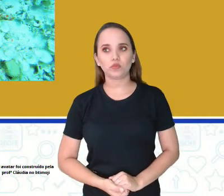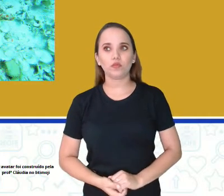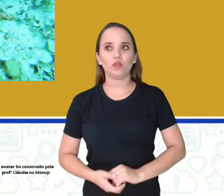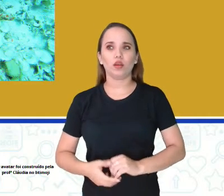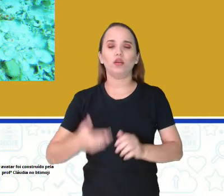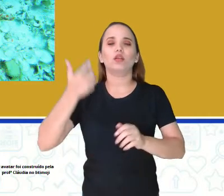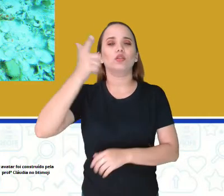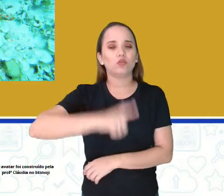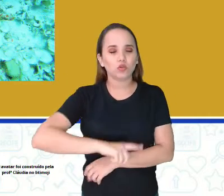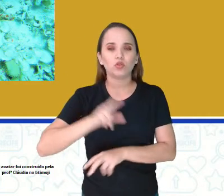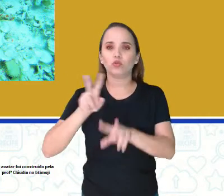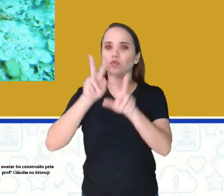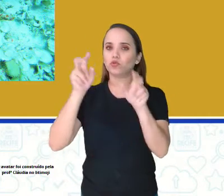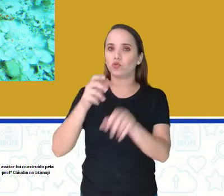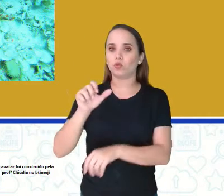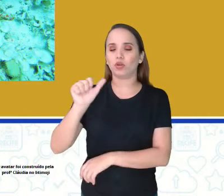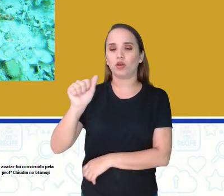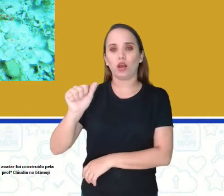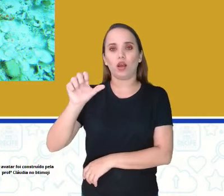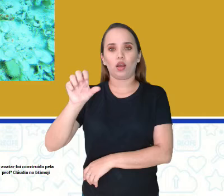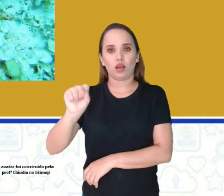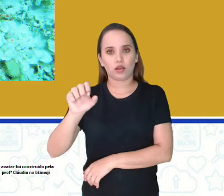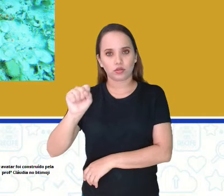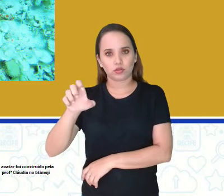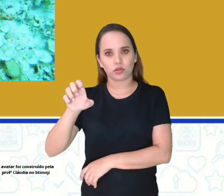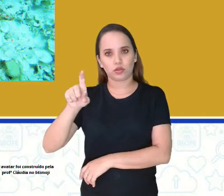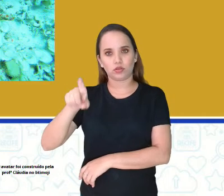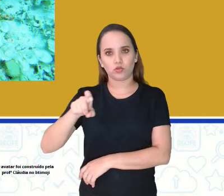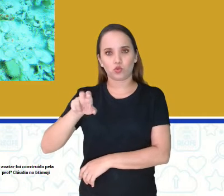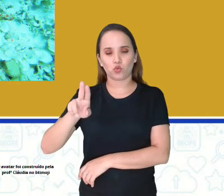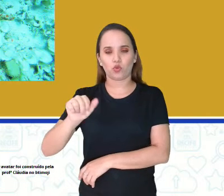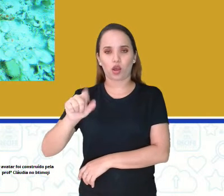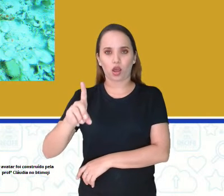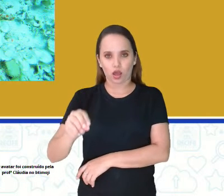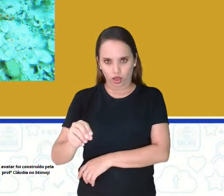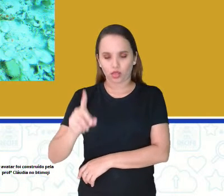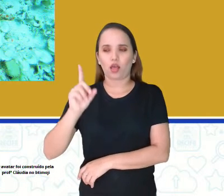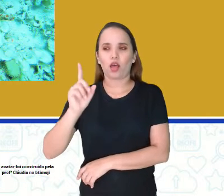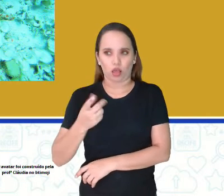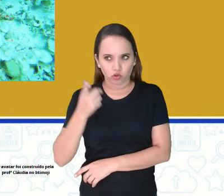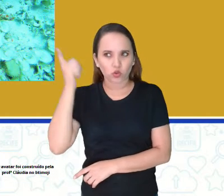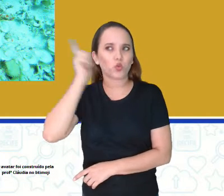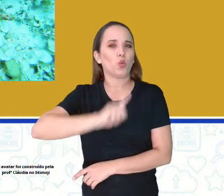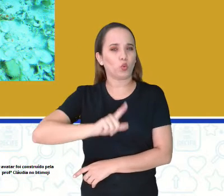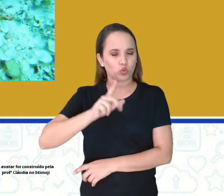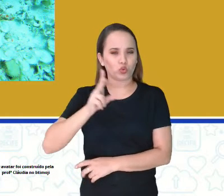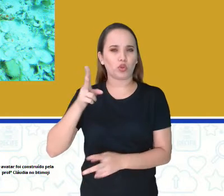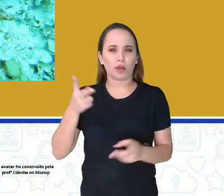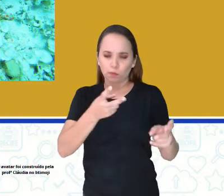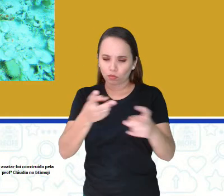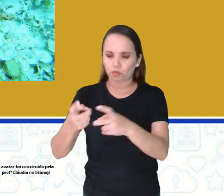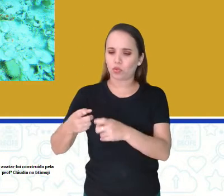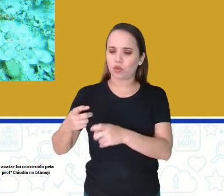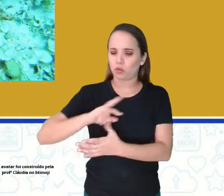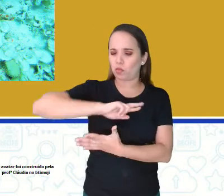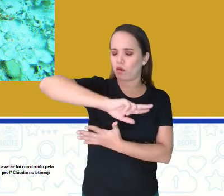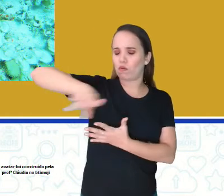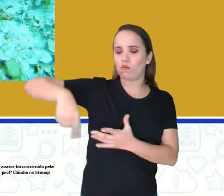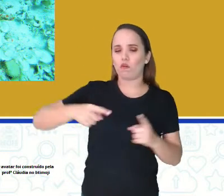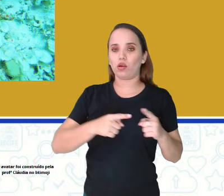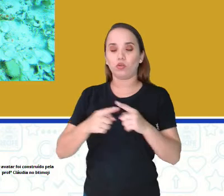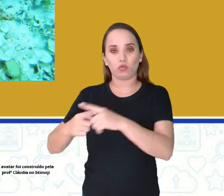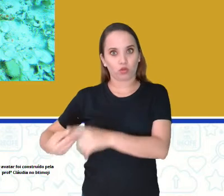reprodução assexuada, que ela é um tipo de reprodução, ela é observada em diferentes seres vivos e se caracteriza